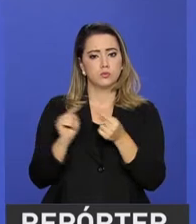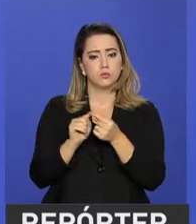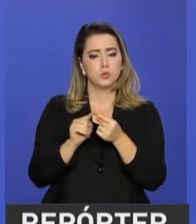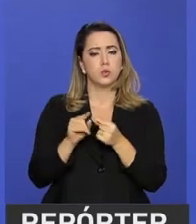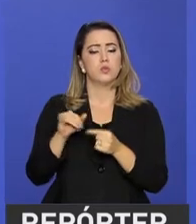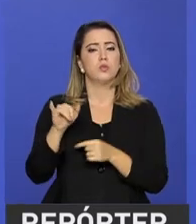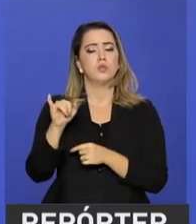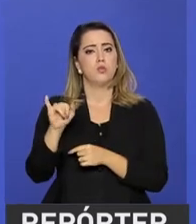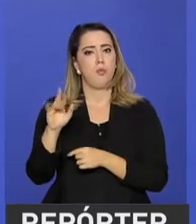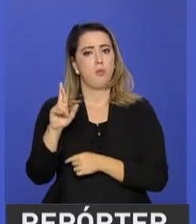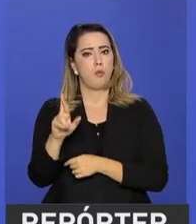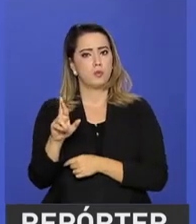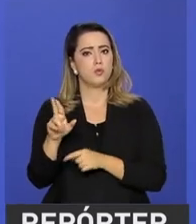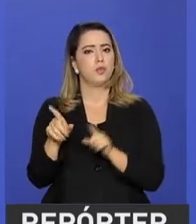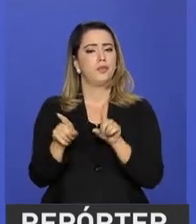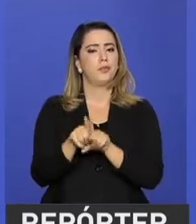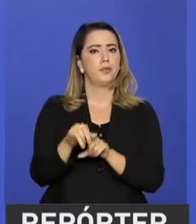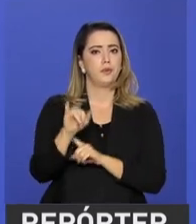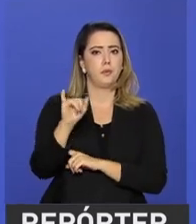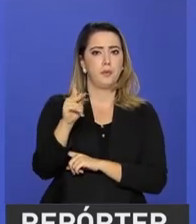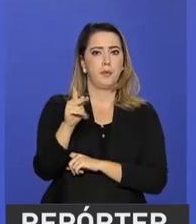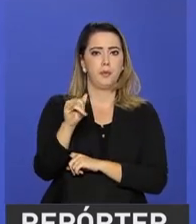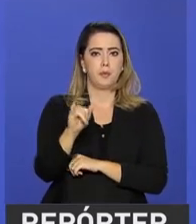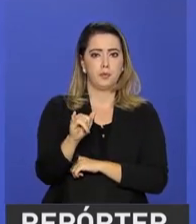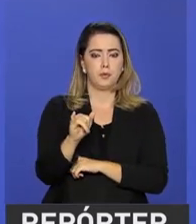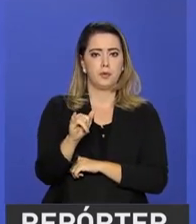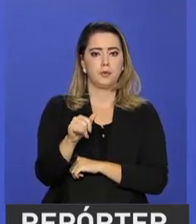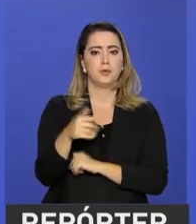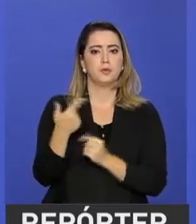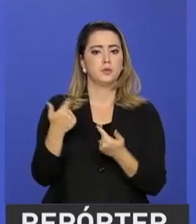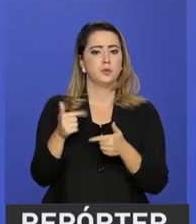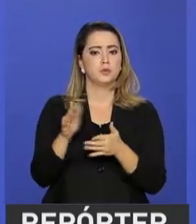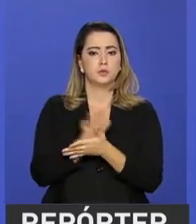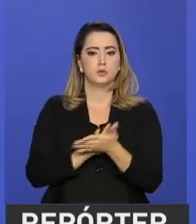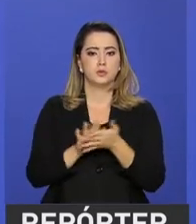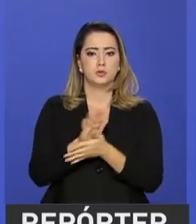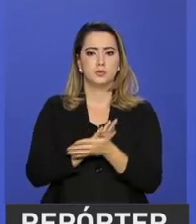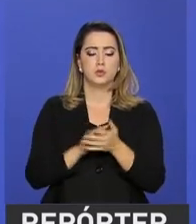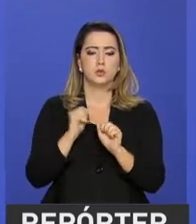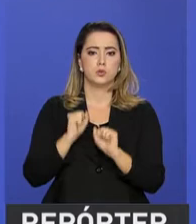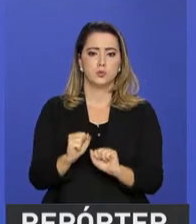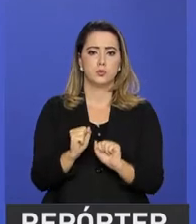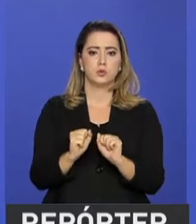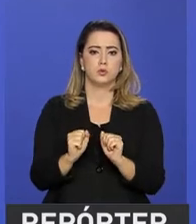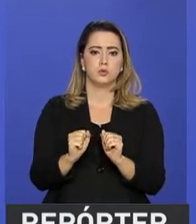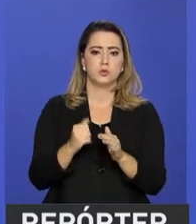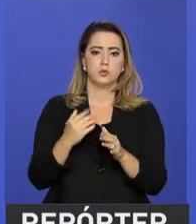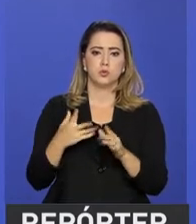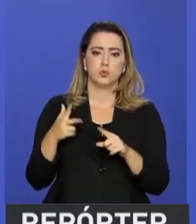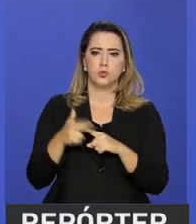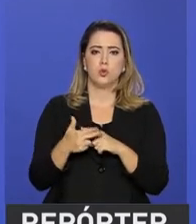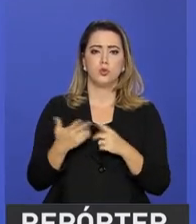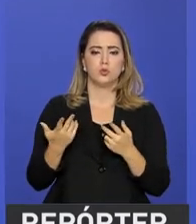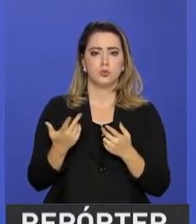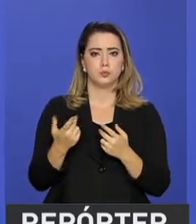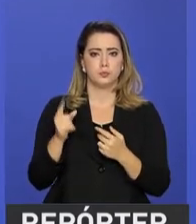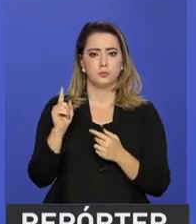ao imposto de renda ao ipi portanto sem qualquer possibilidade de contingenciamento